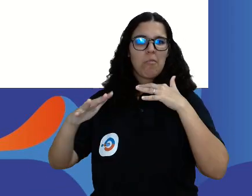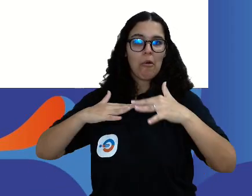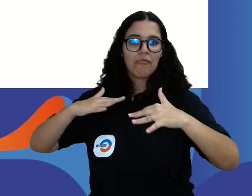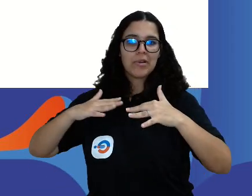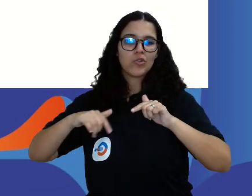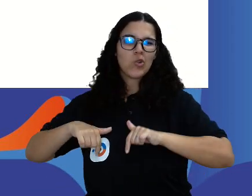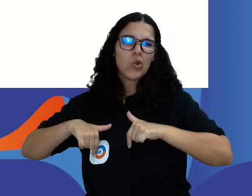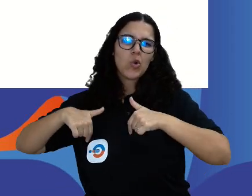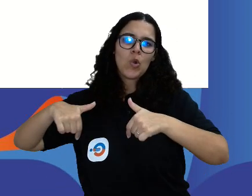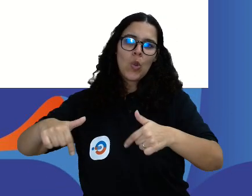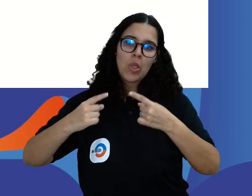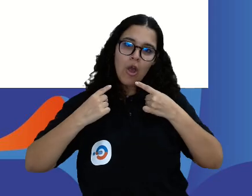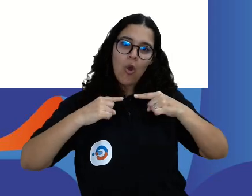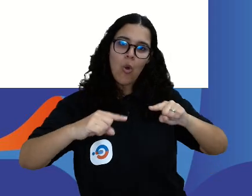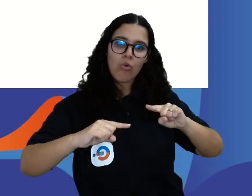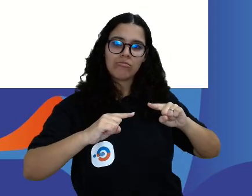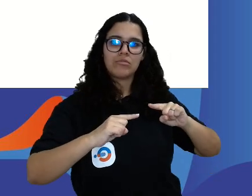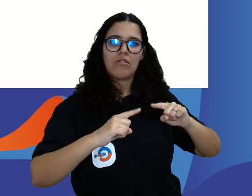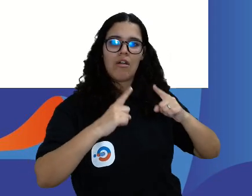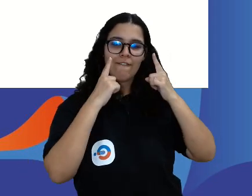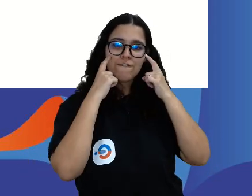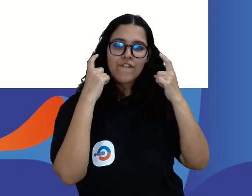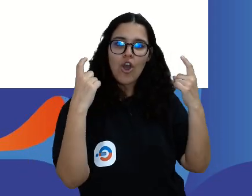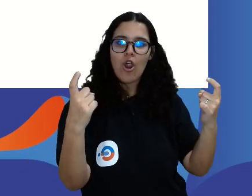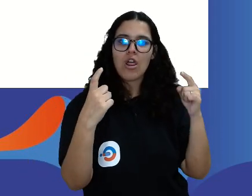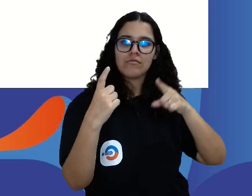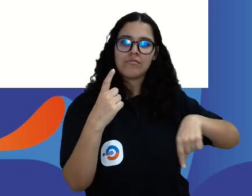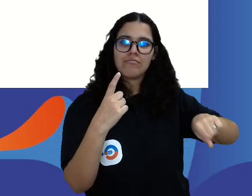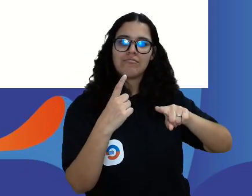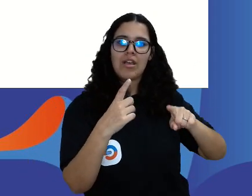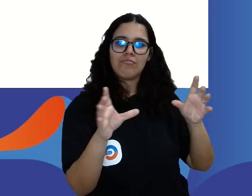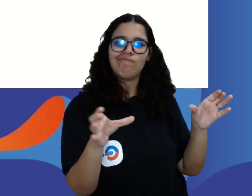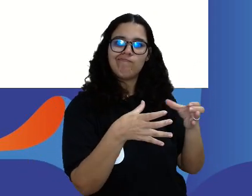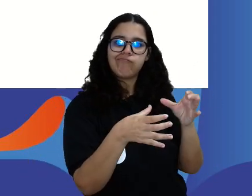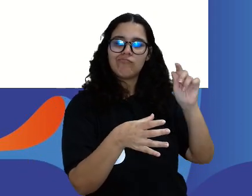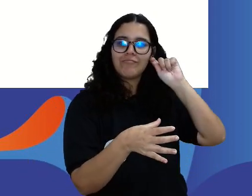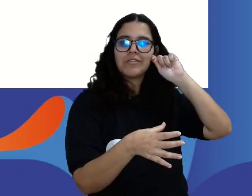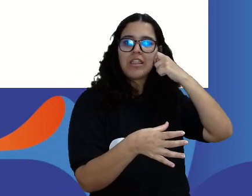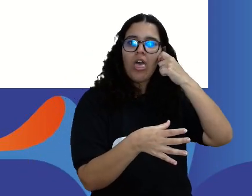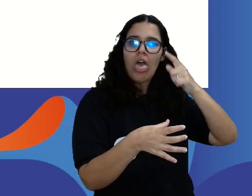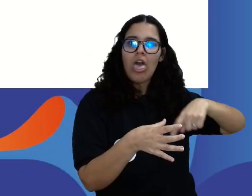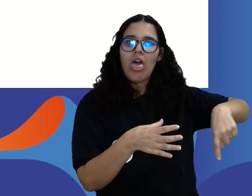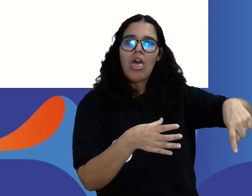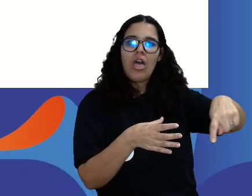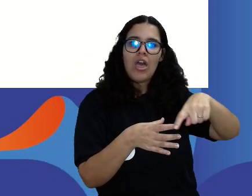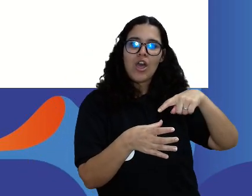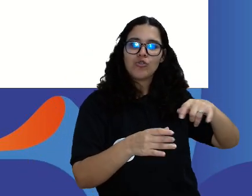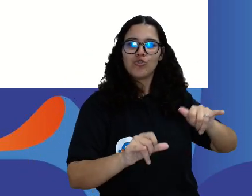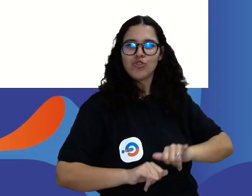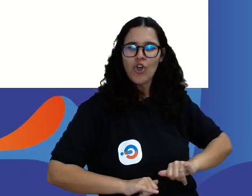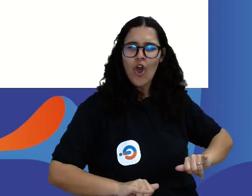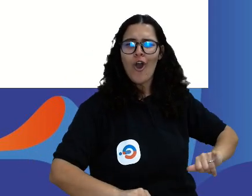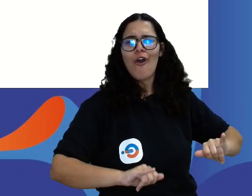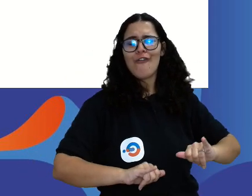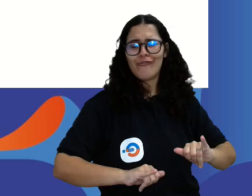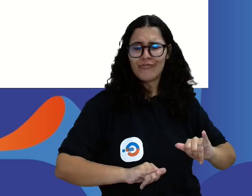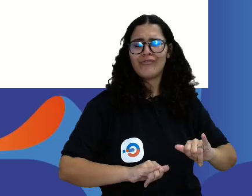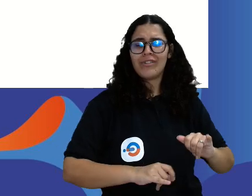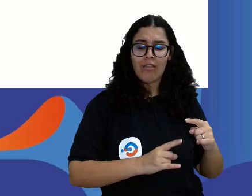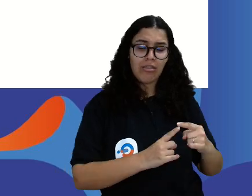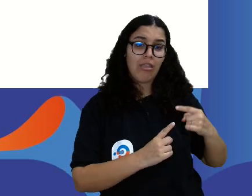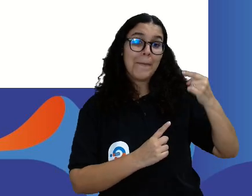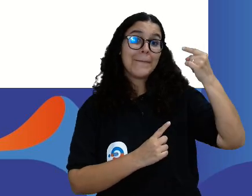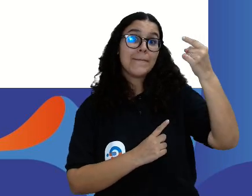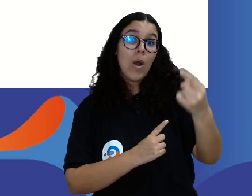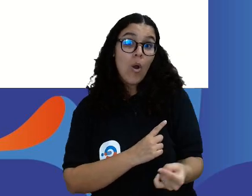essas situações de violência que a população negra continuou sendo vítima, mesmo após o processo,